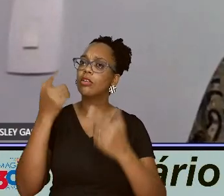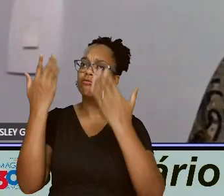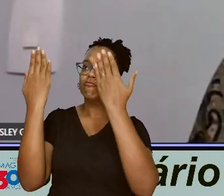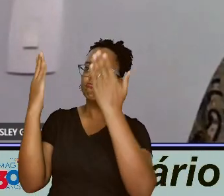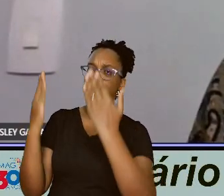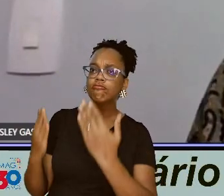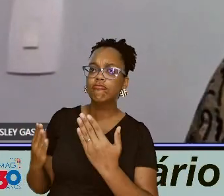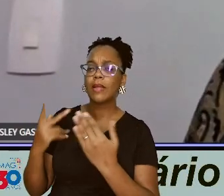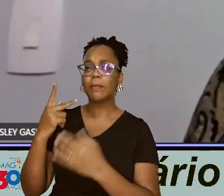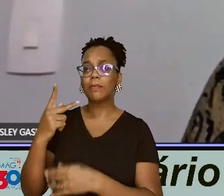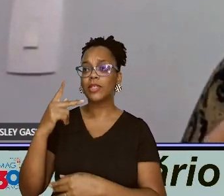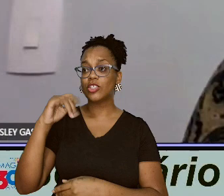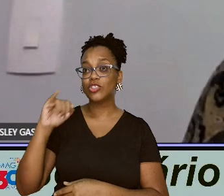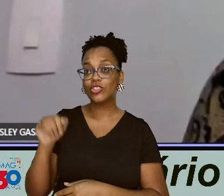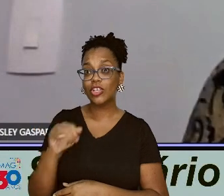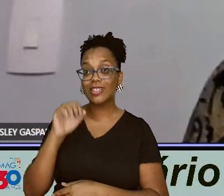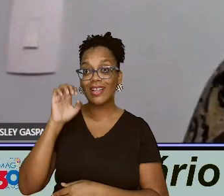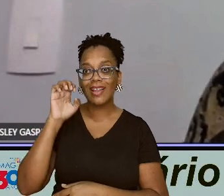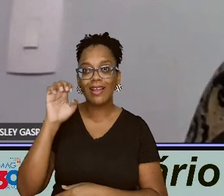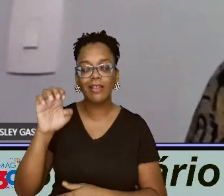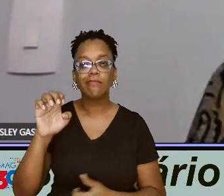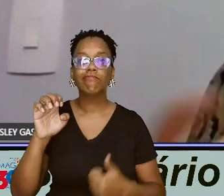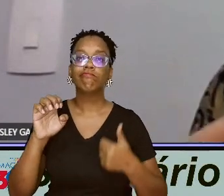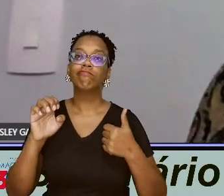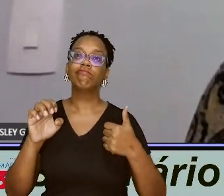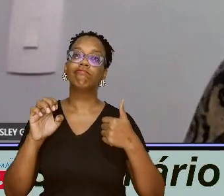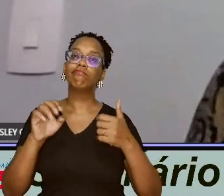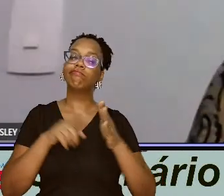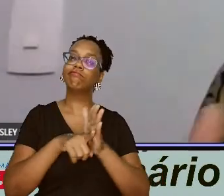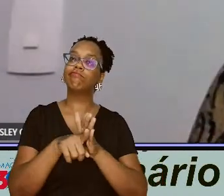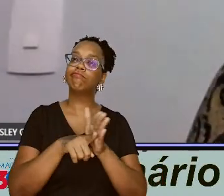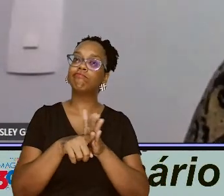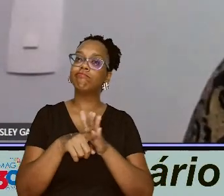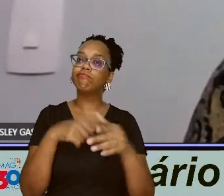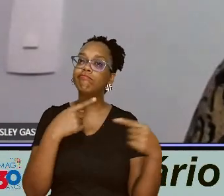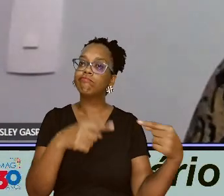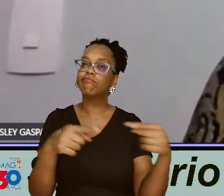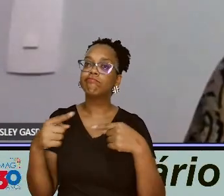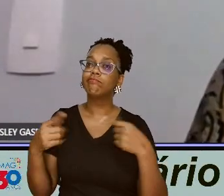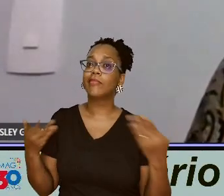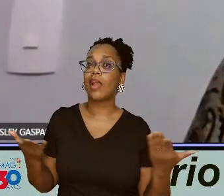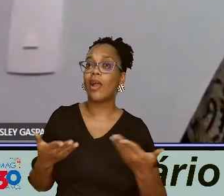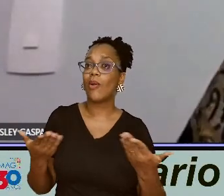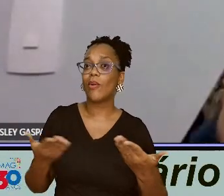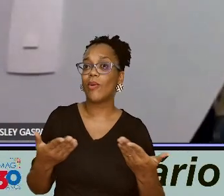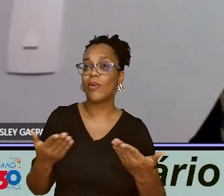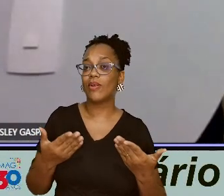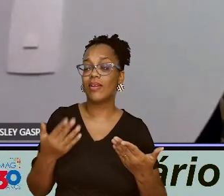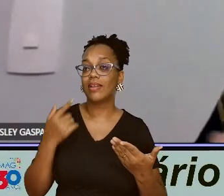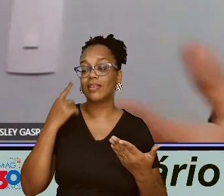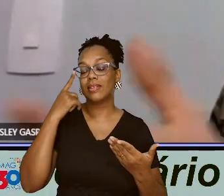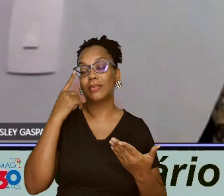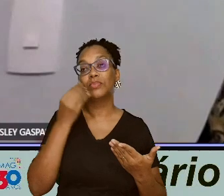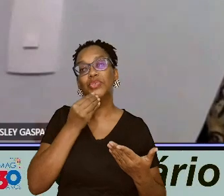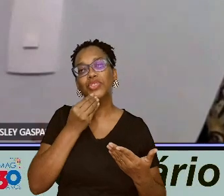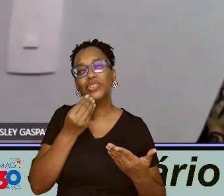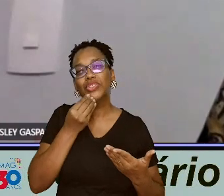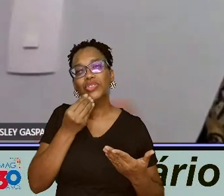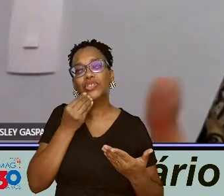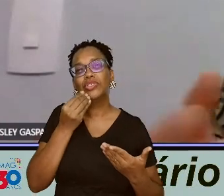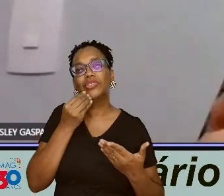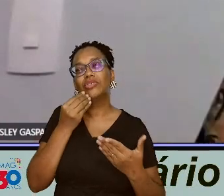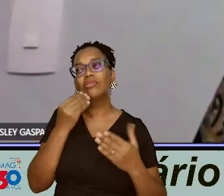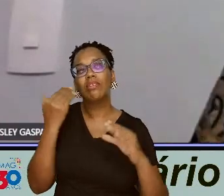no PJE, e esta pesquisa, essas discussões que estamos fazendo hoje, poderíamos